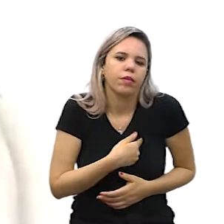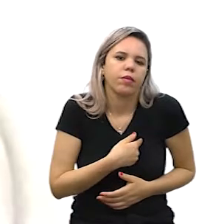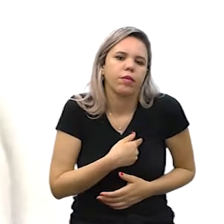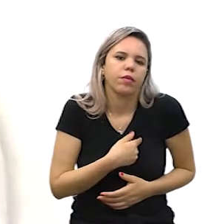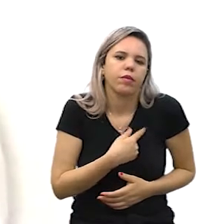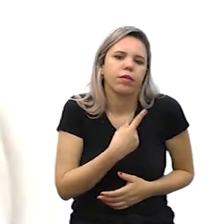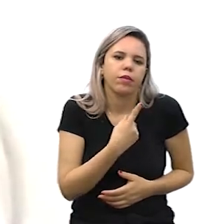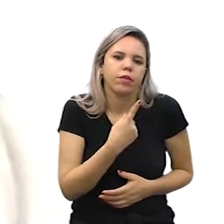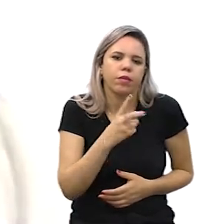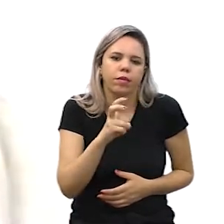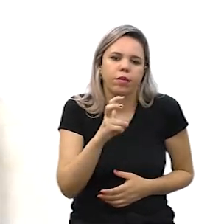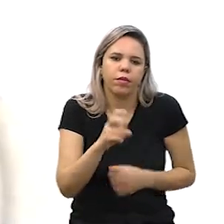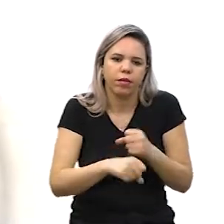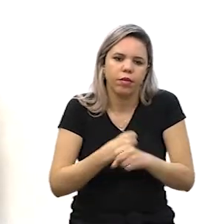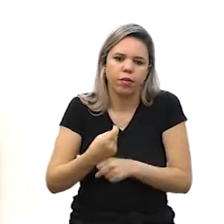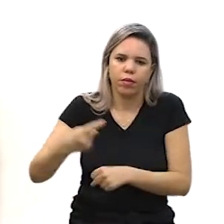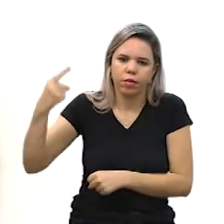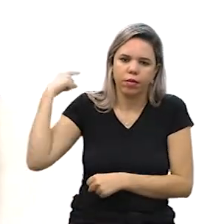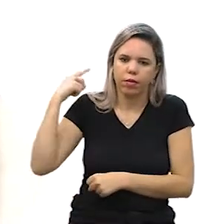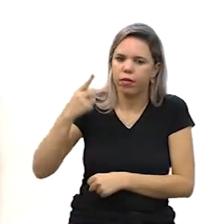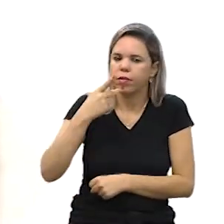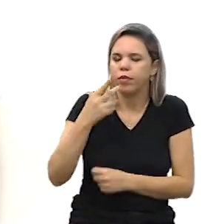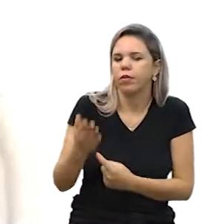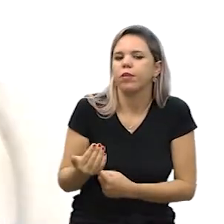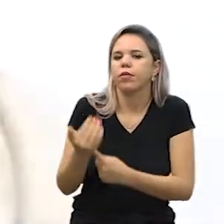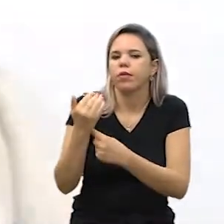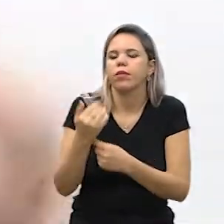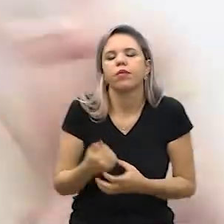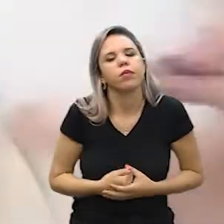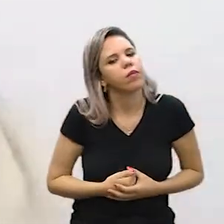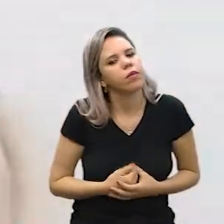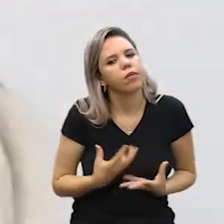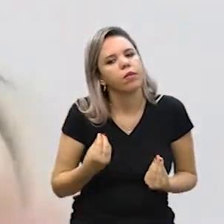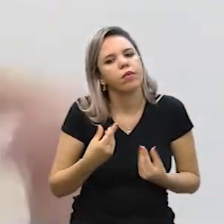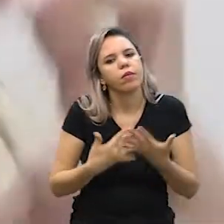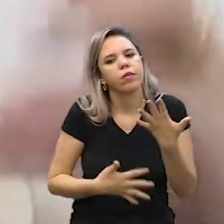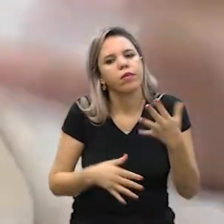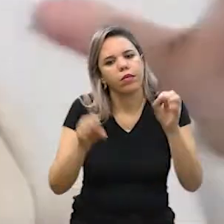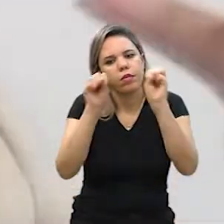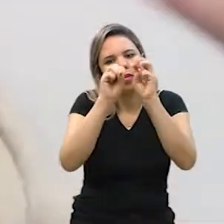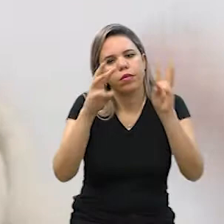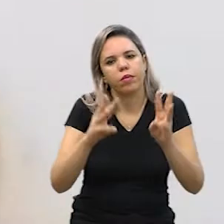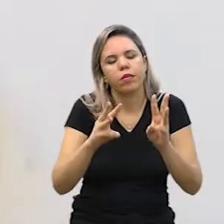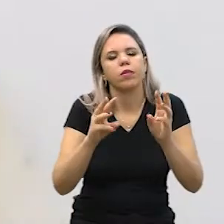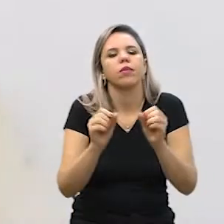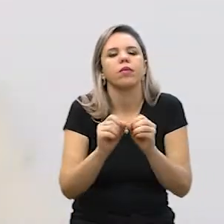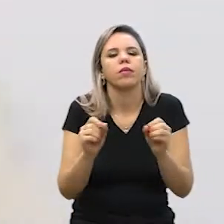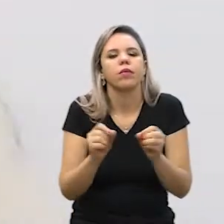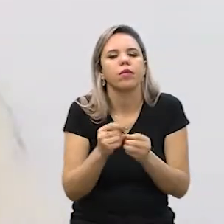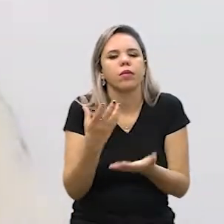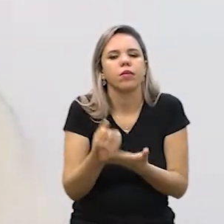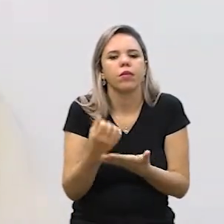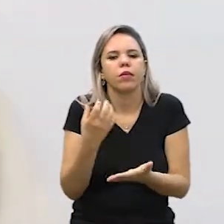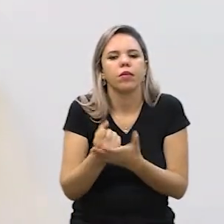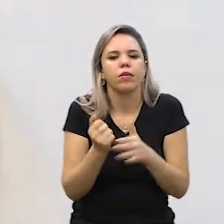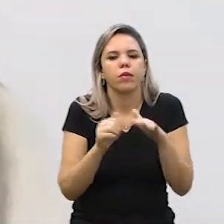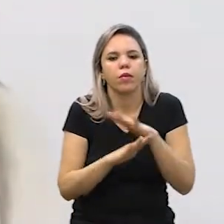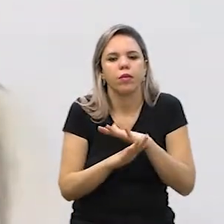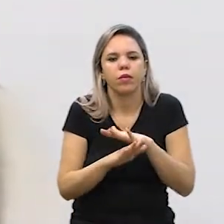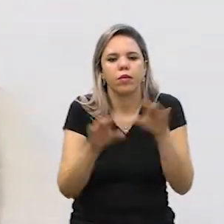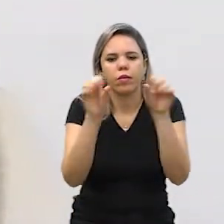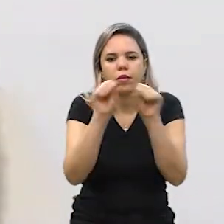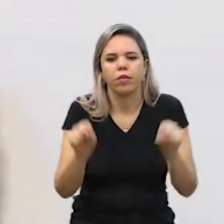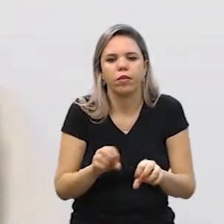há 5, 10 anos atrás, a gente falava sobre tecnologia, vem muita questão de software somente, aquela questão de banco de dados. No